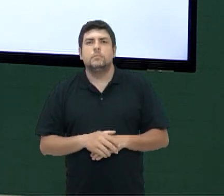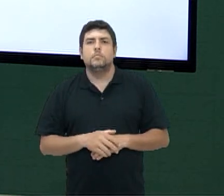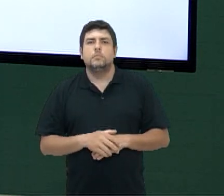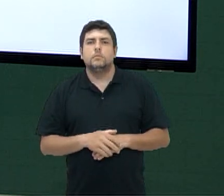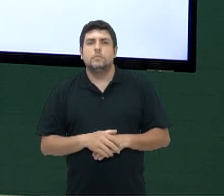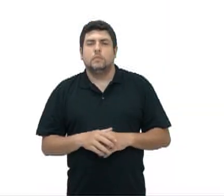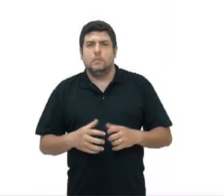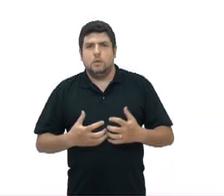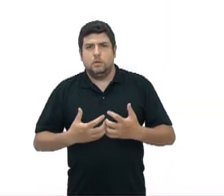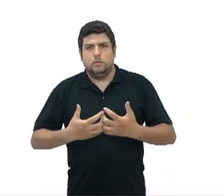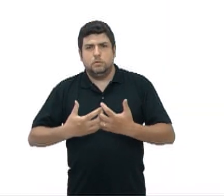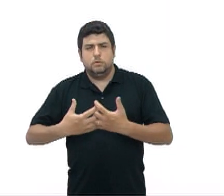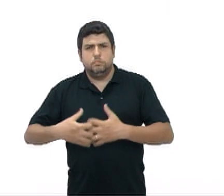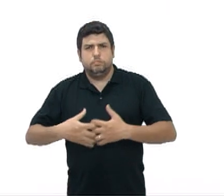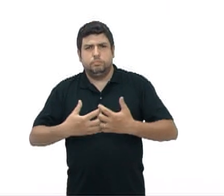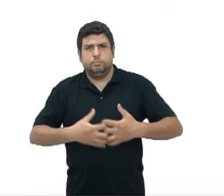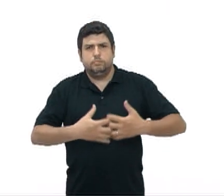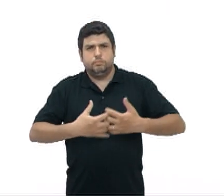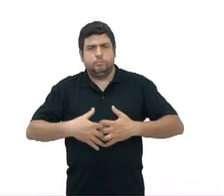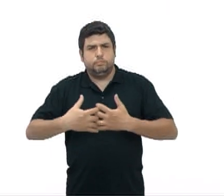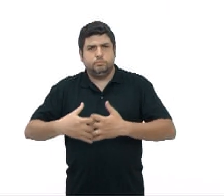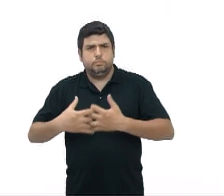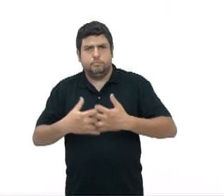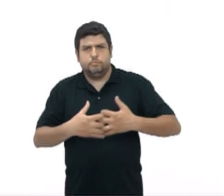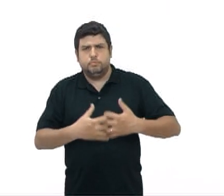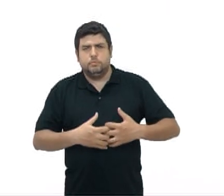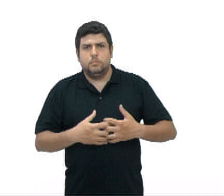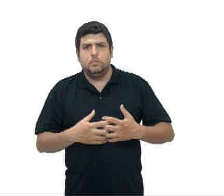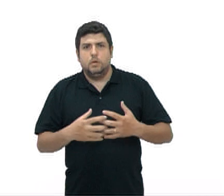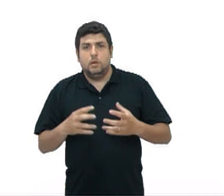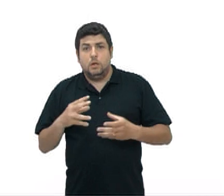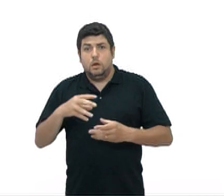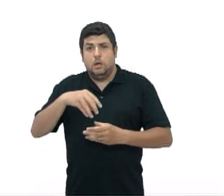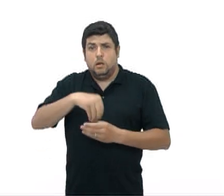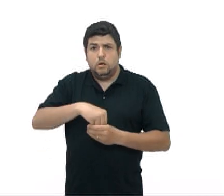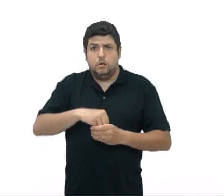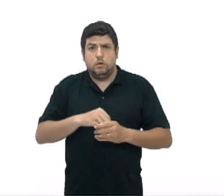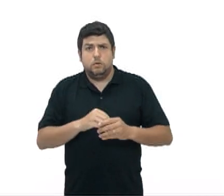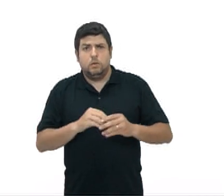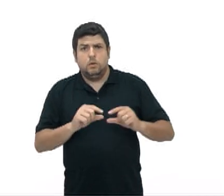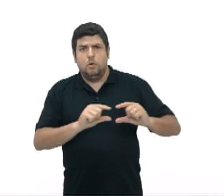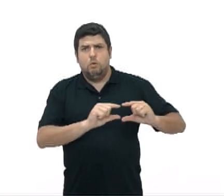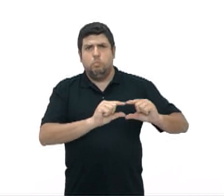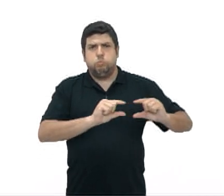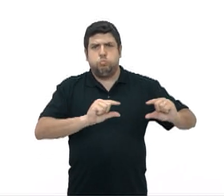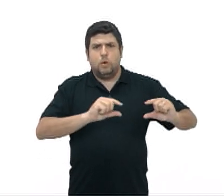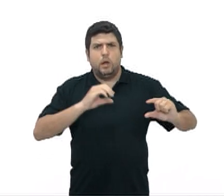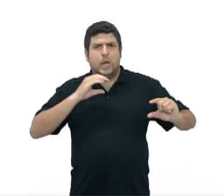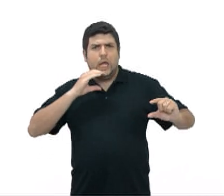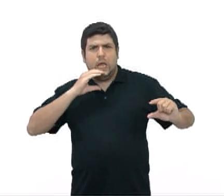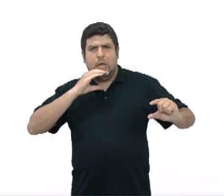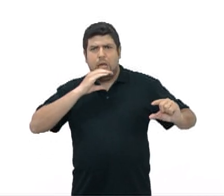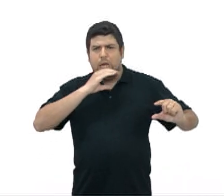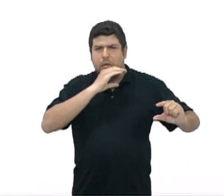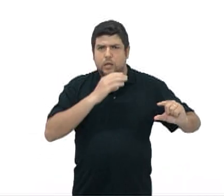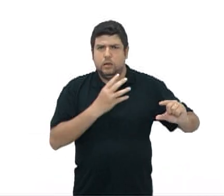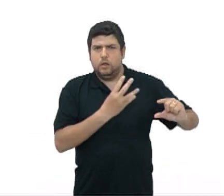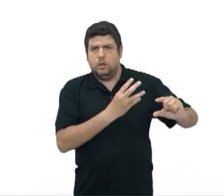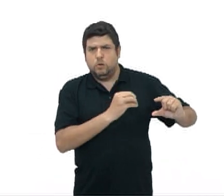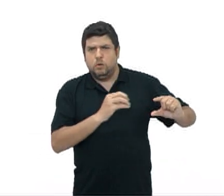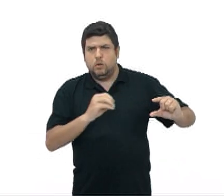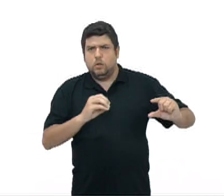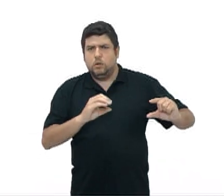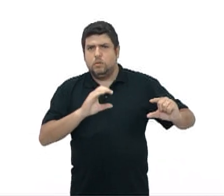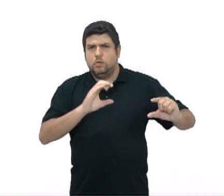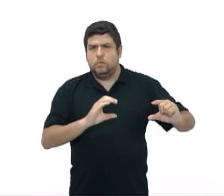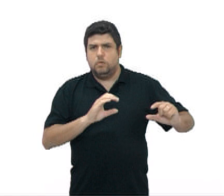máquina térmica opera com a sua fonte quente com uma quantidade de calor de 400 calorias e a sua